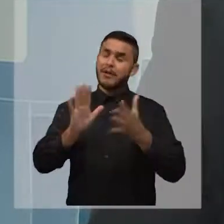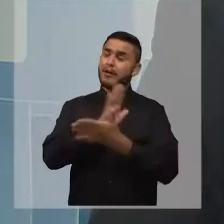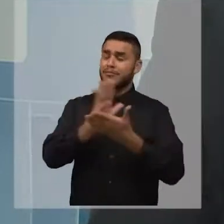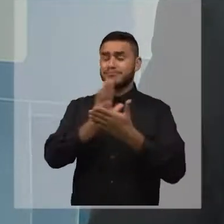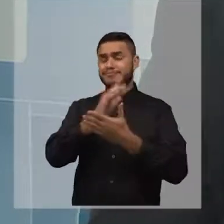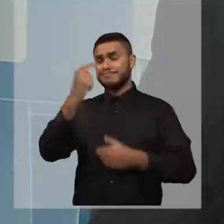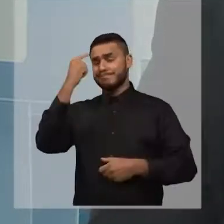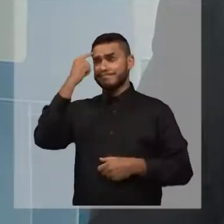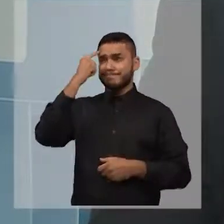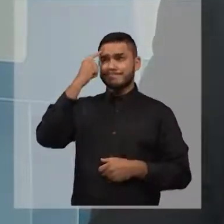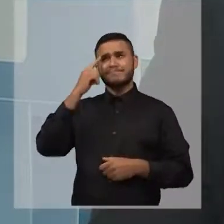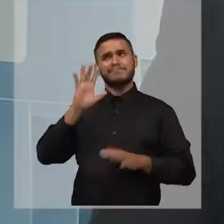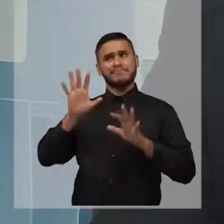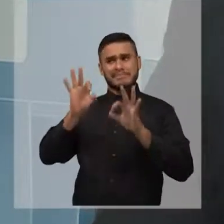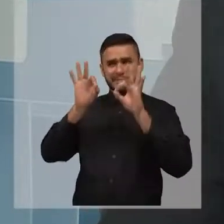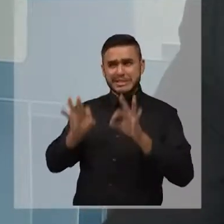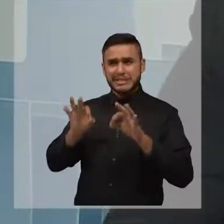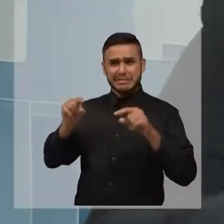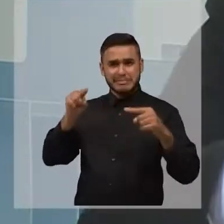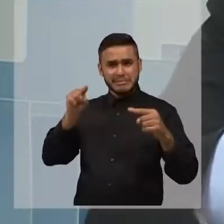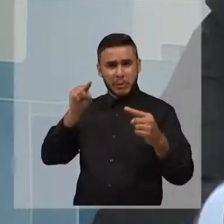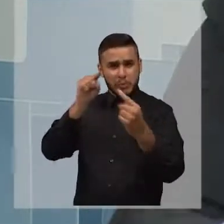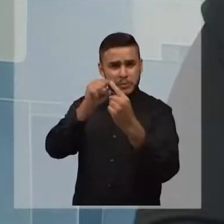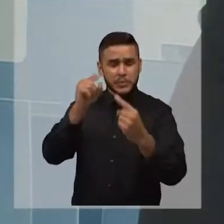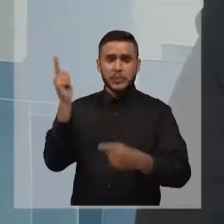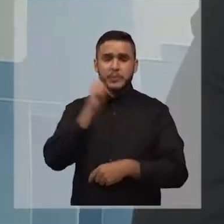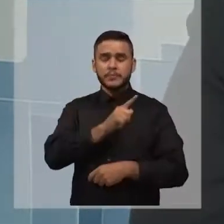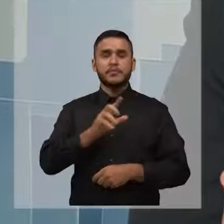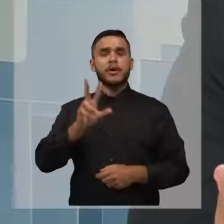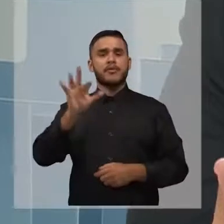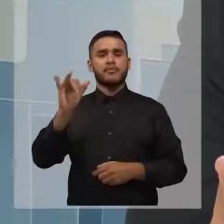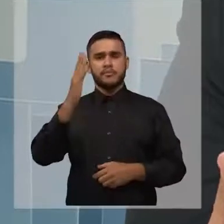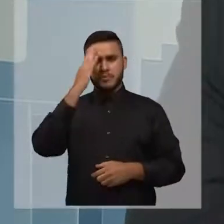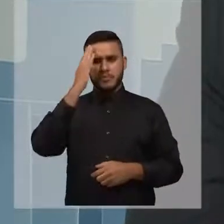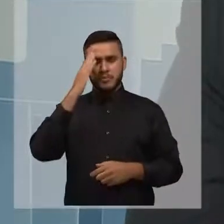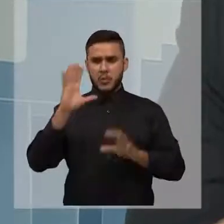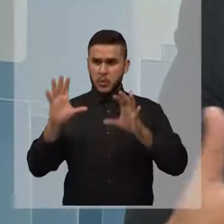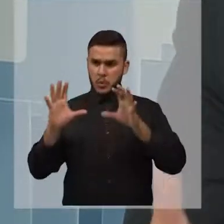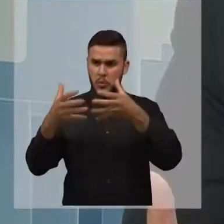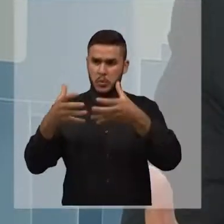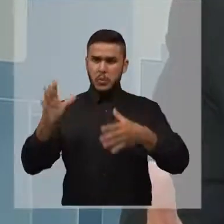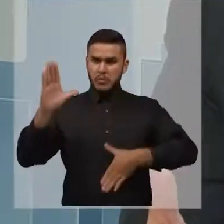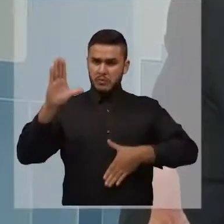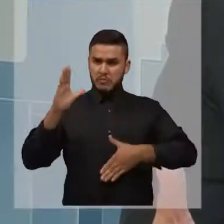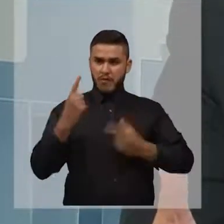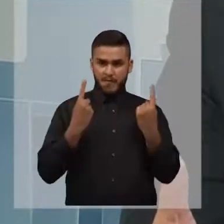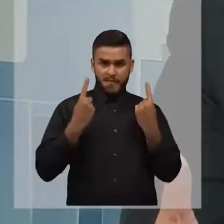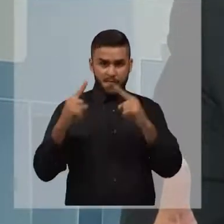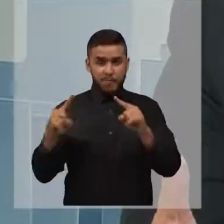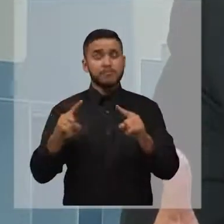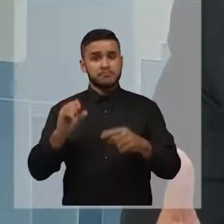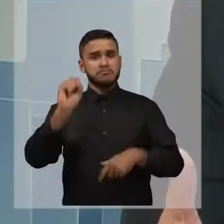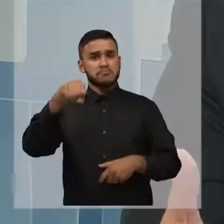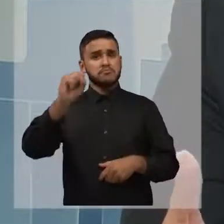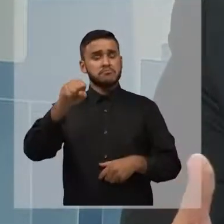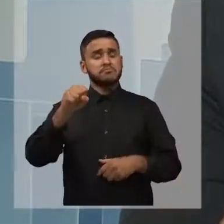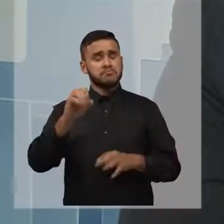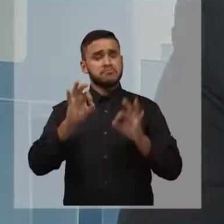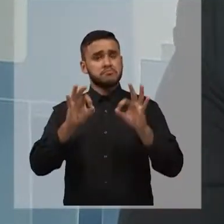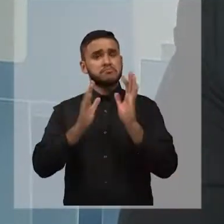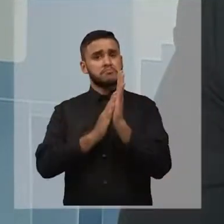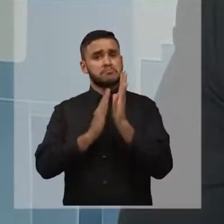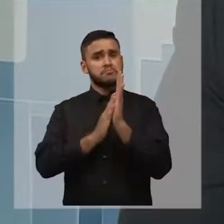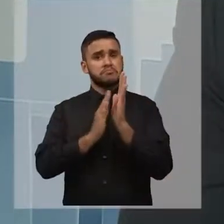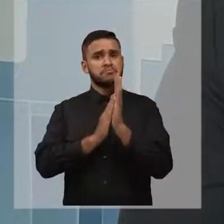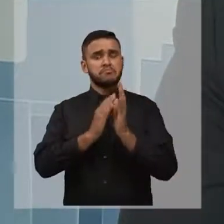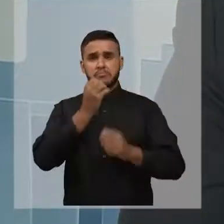com felicidade que o prometido combate às organizações criminosas realmente está acontecendo, com um